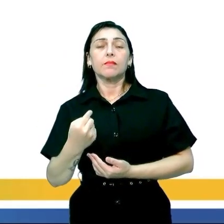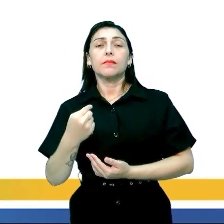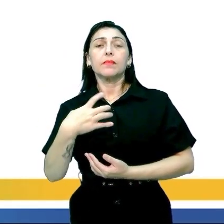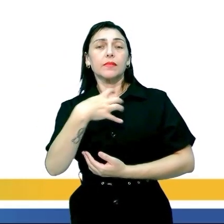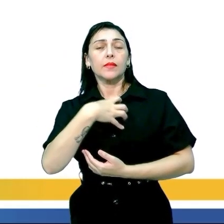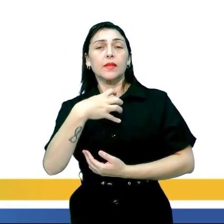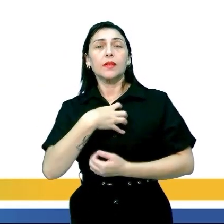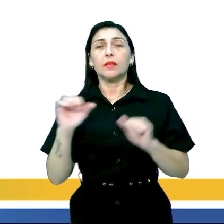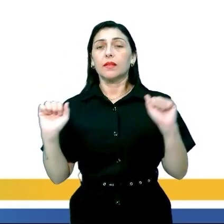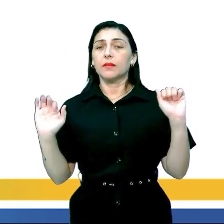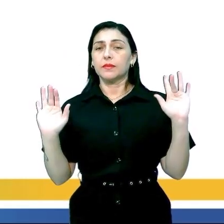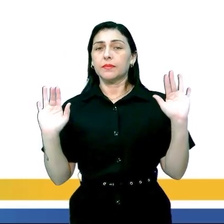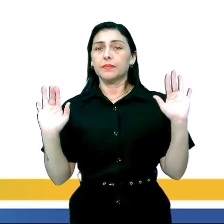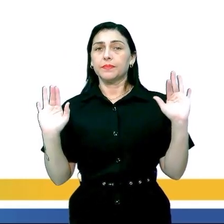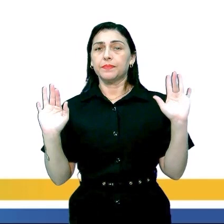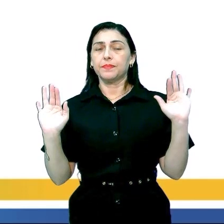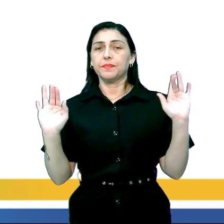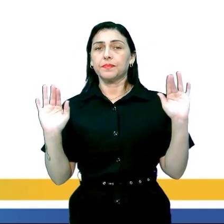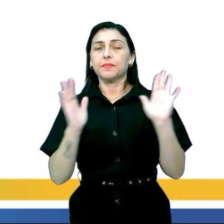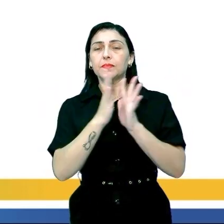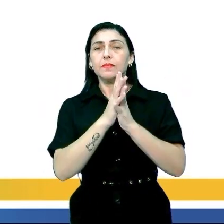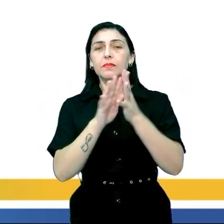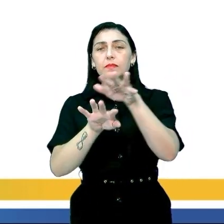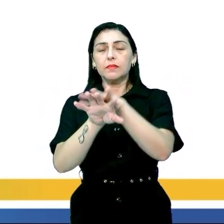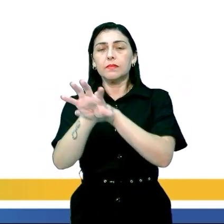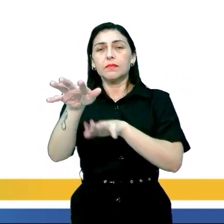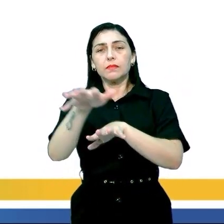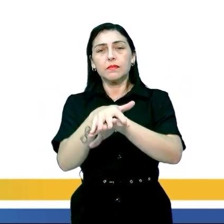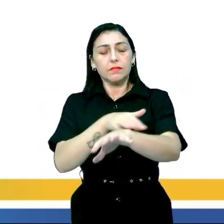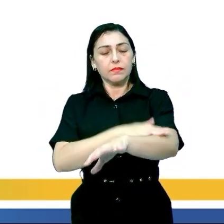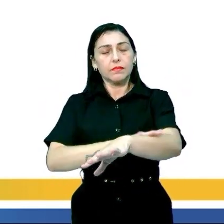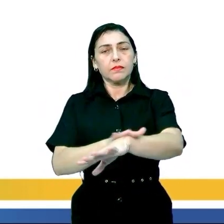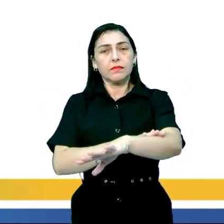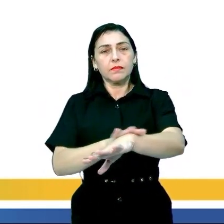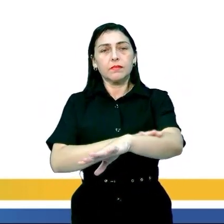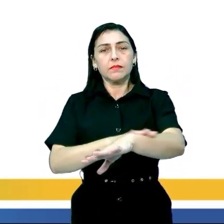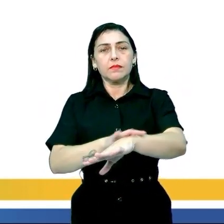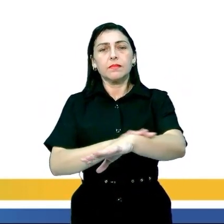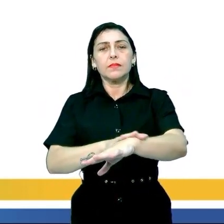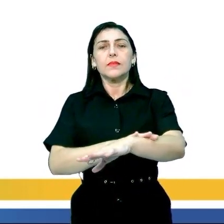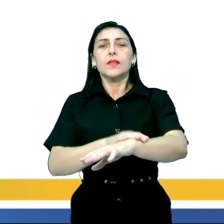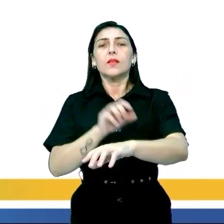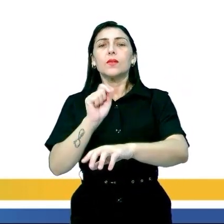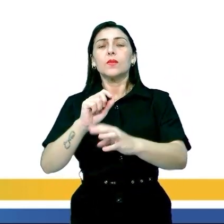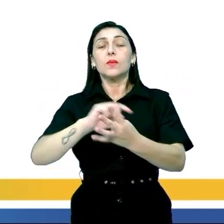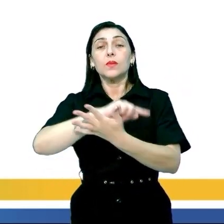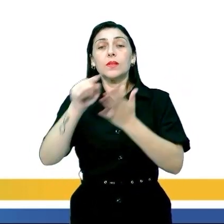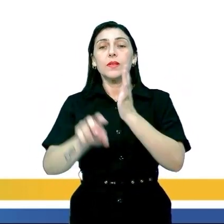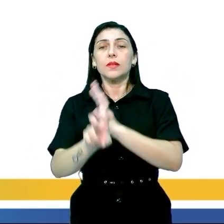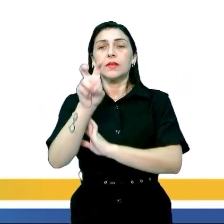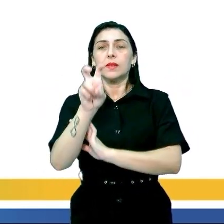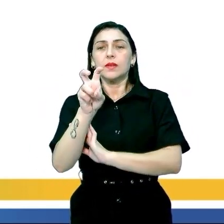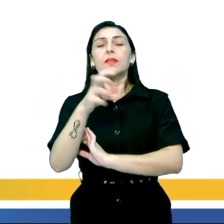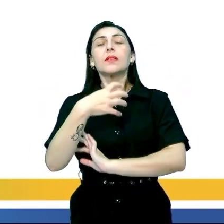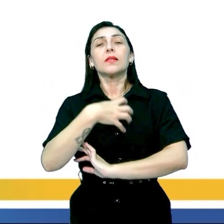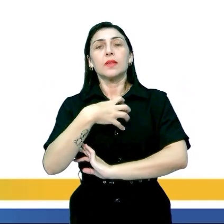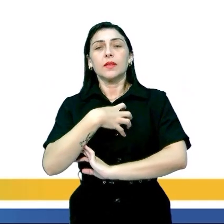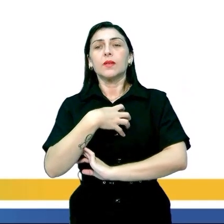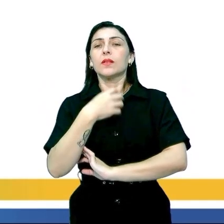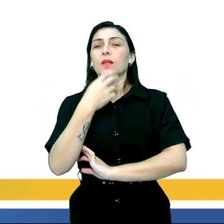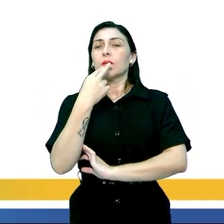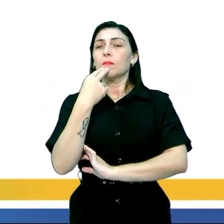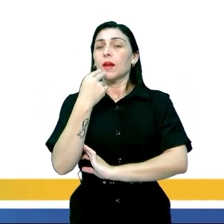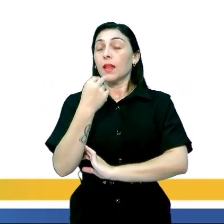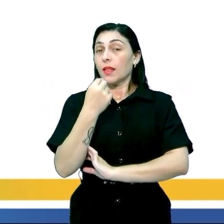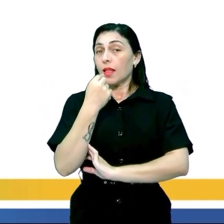sentido, pessoal, é o tato, né? A nossa pele aí. O tato ele é considerado um dos 5